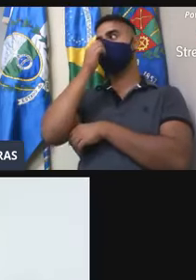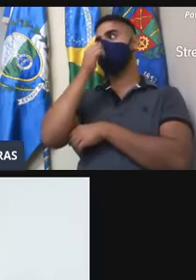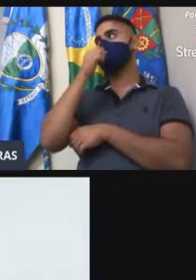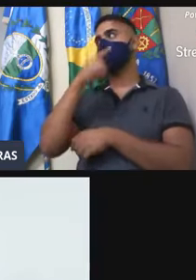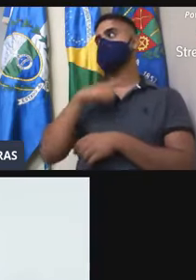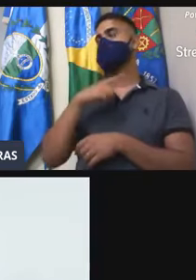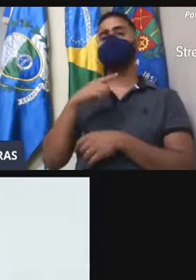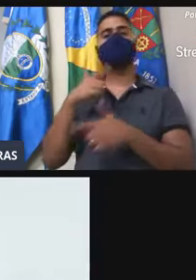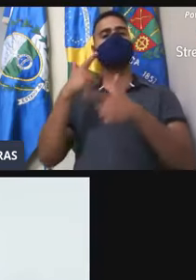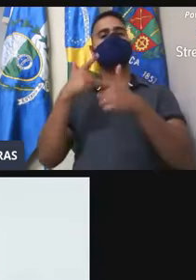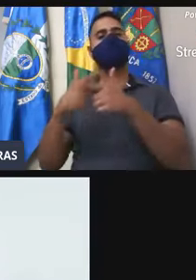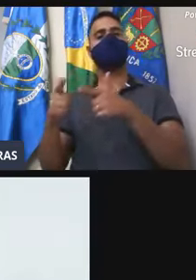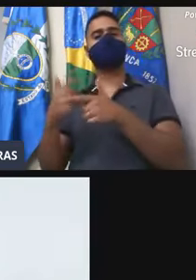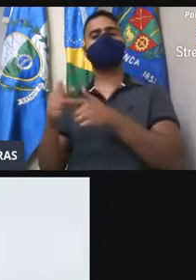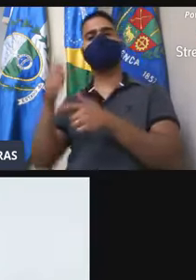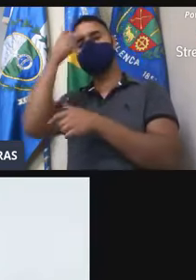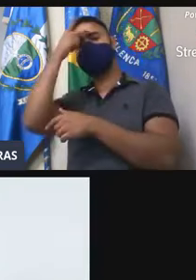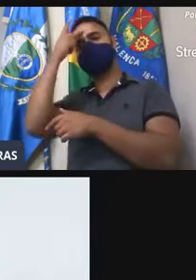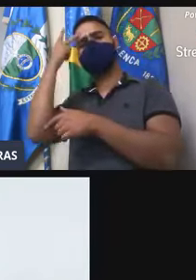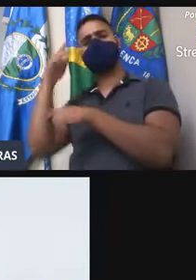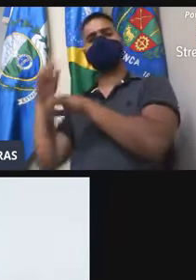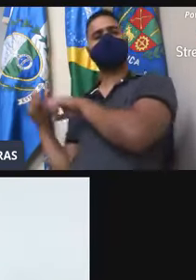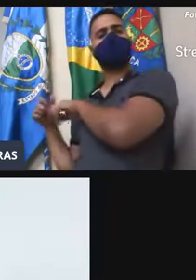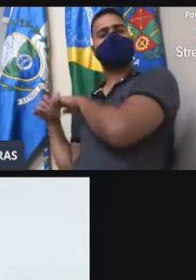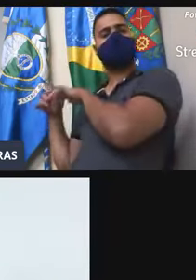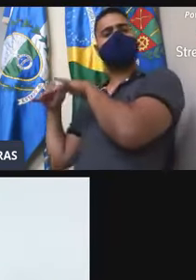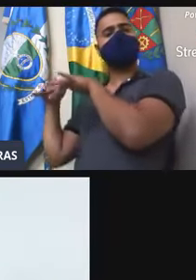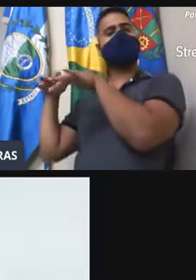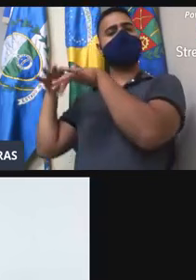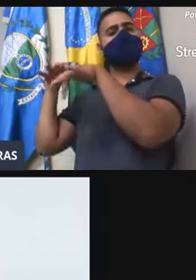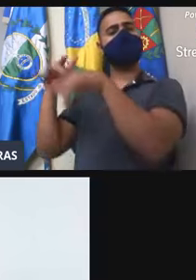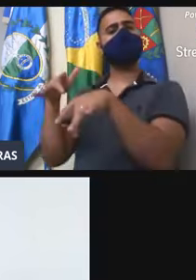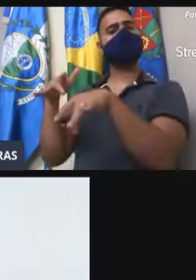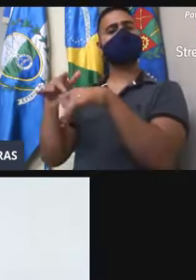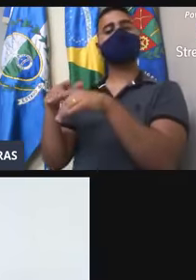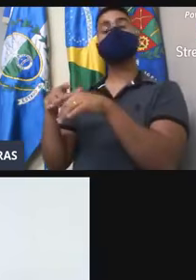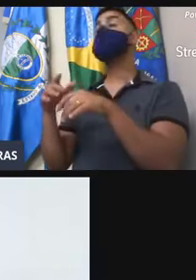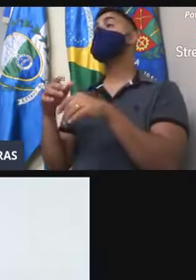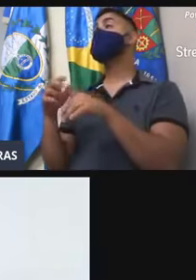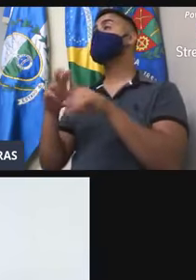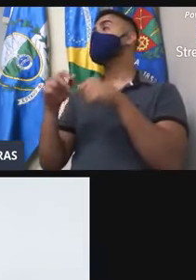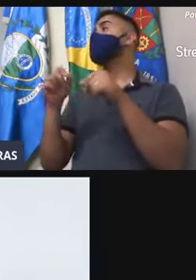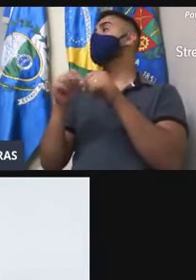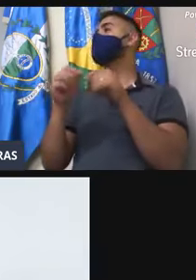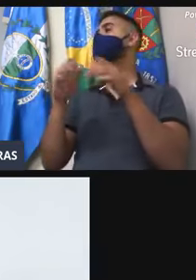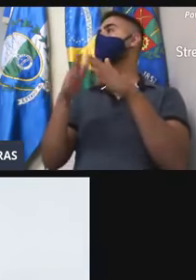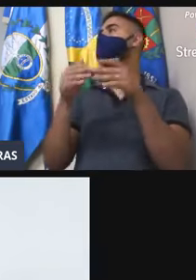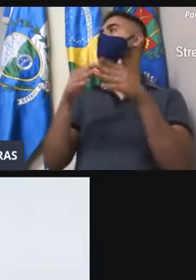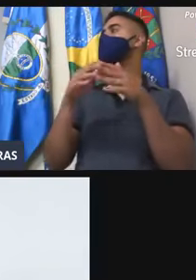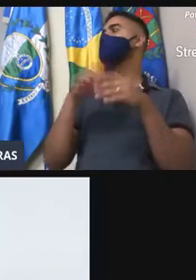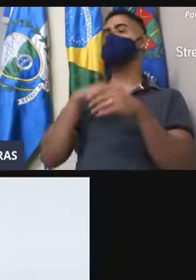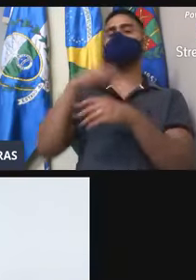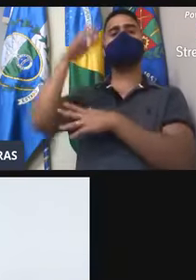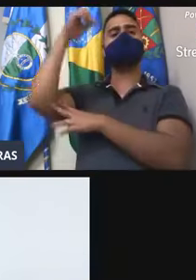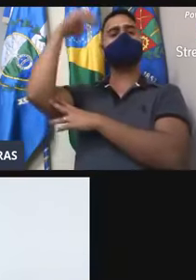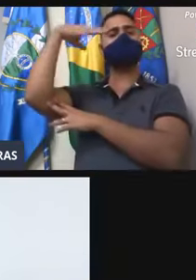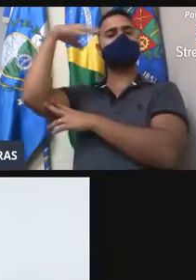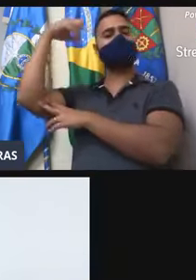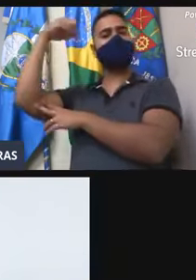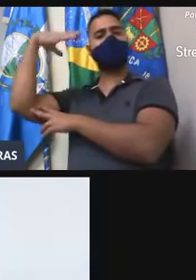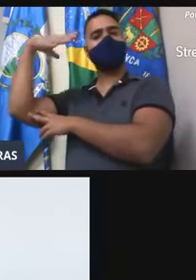alguns problemas lá, porque está chegando muita gente de fora. Então, nós pedimos aqui a colocação de braço de luz,